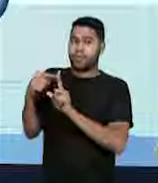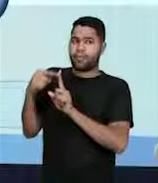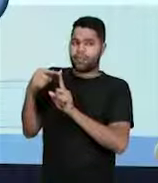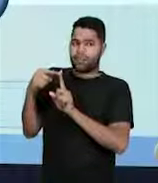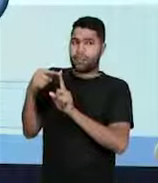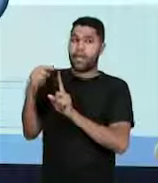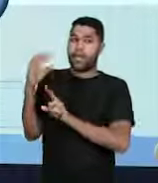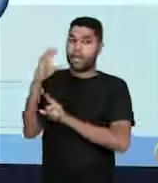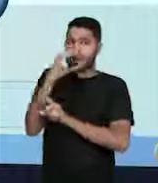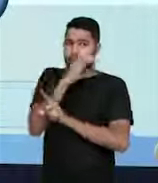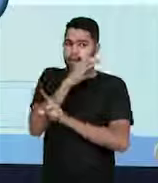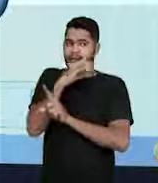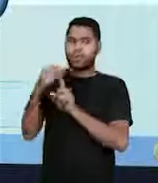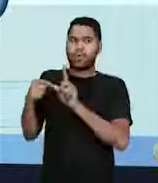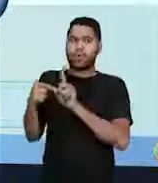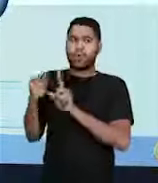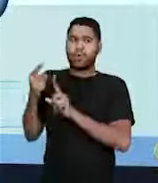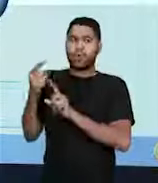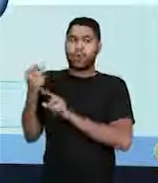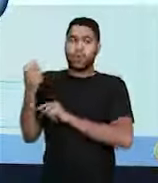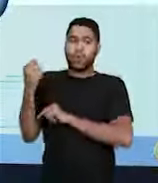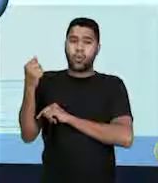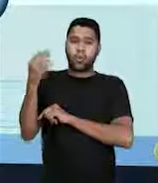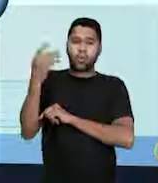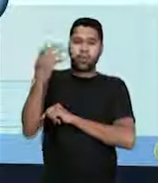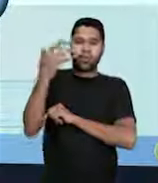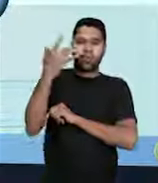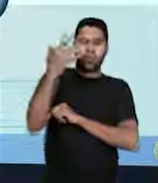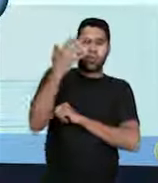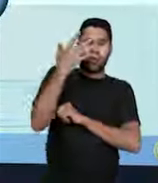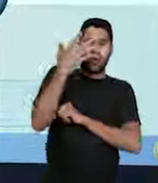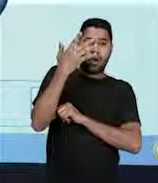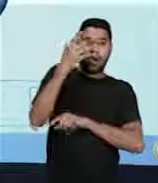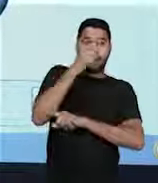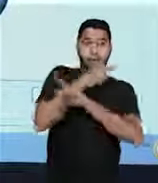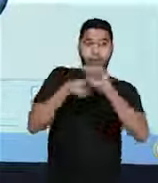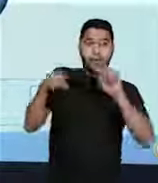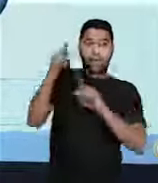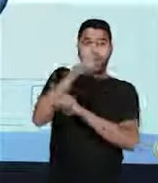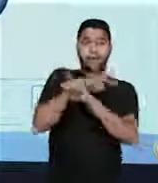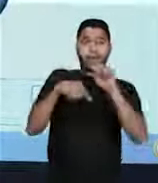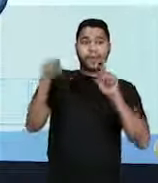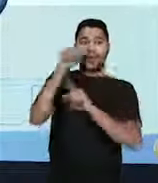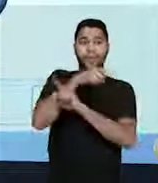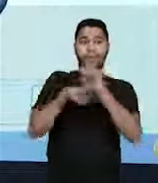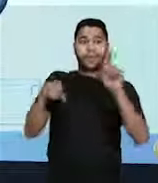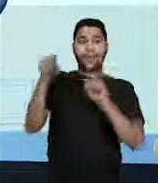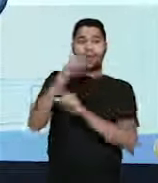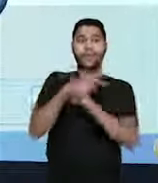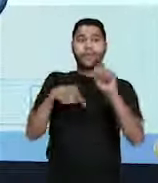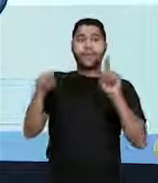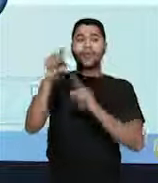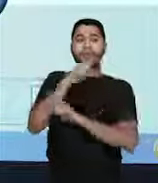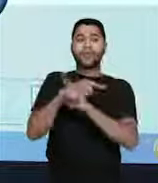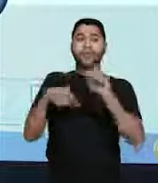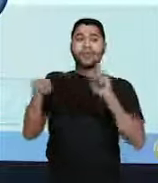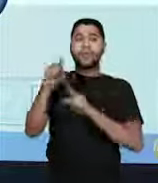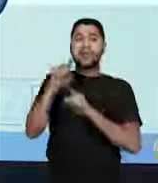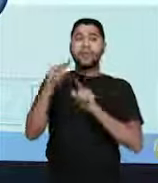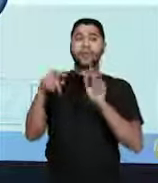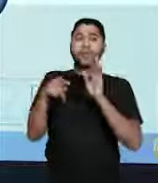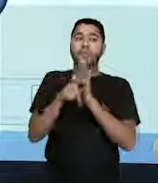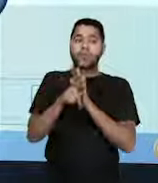fonte quente, realizam um trabalho mecânico e liberam o restante do